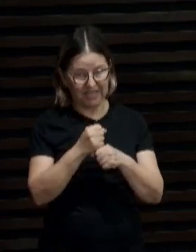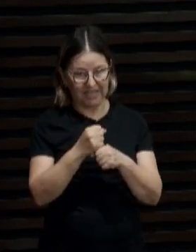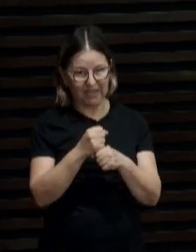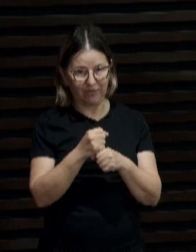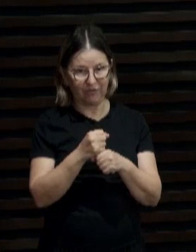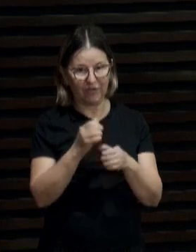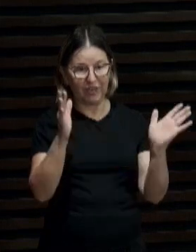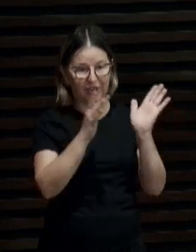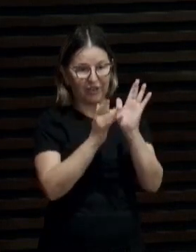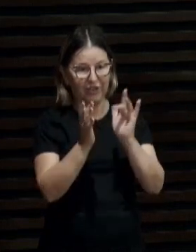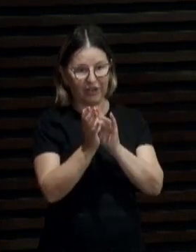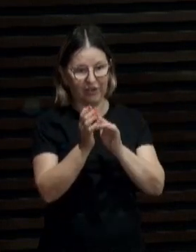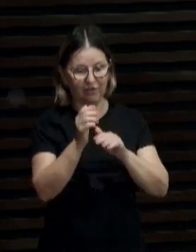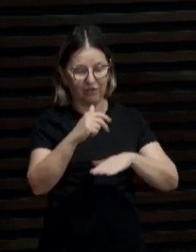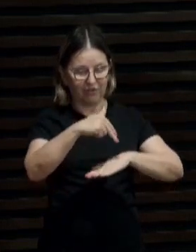Cristo.